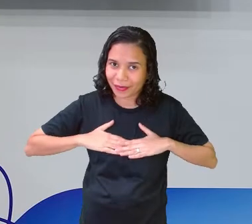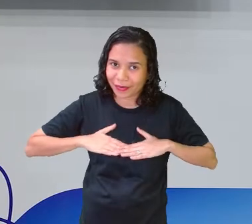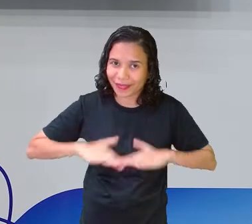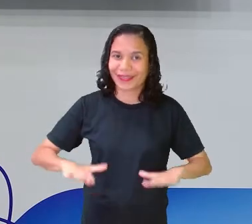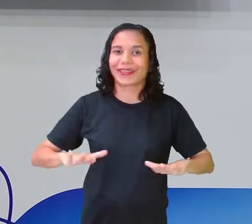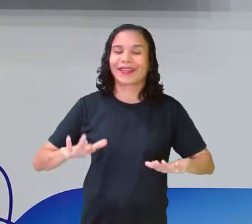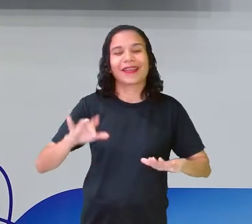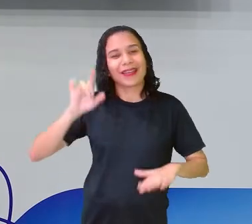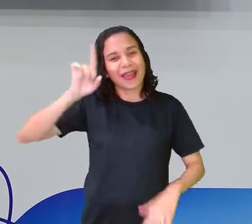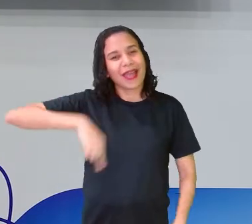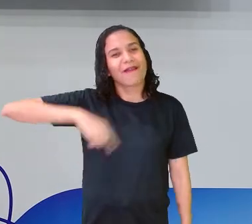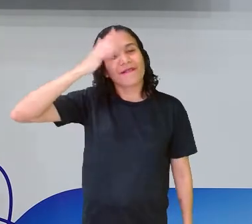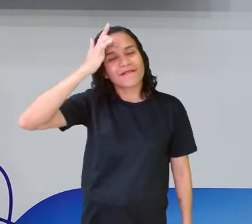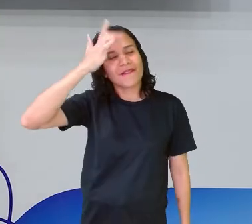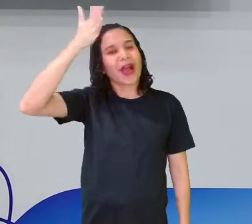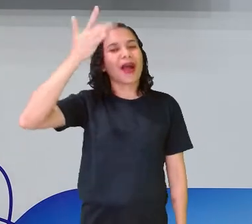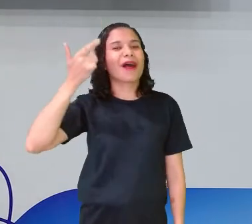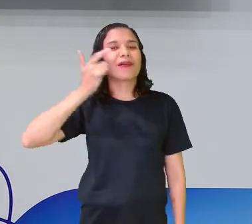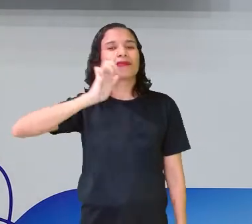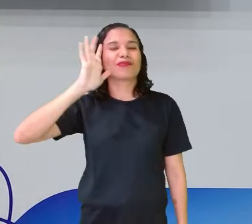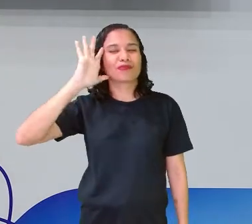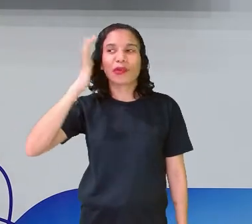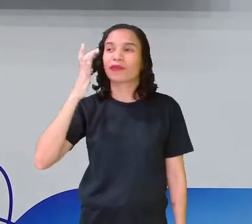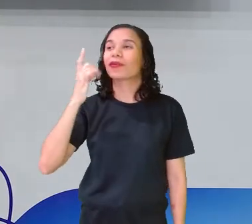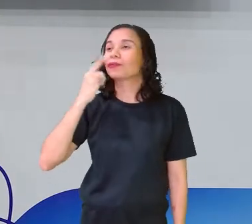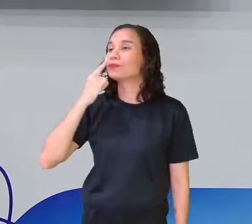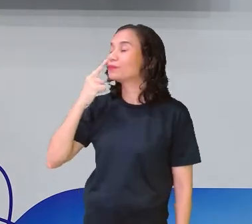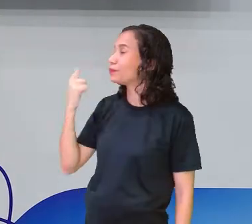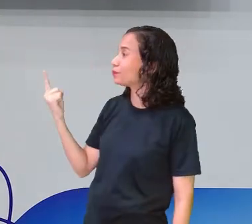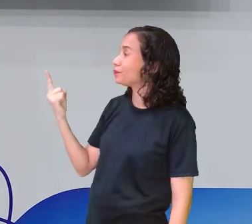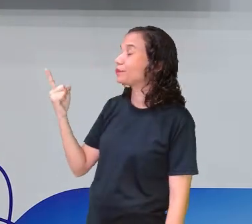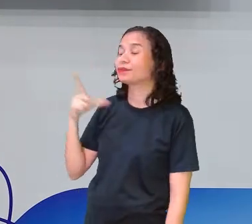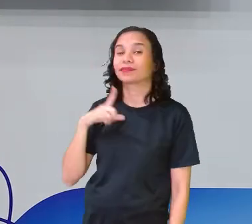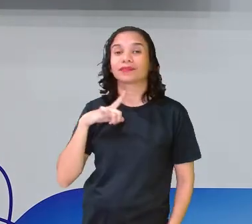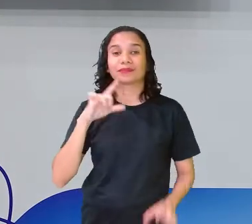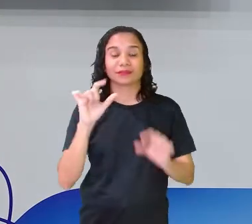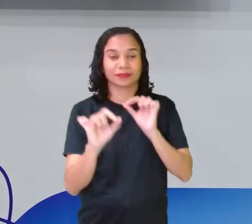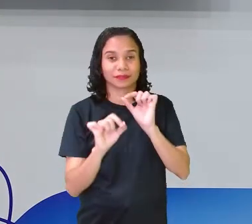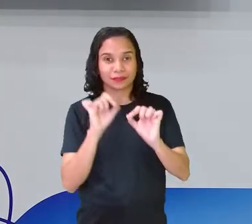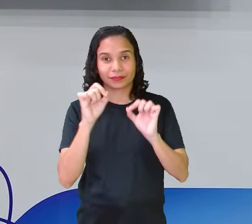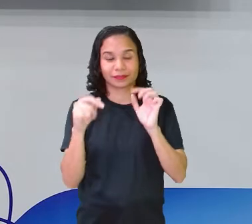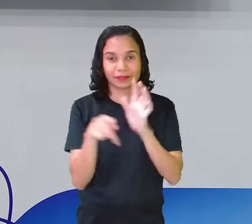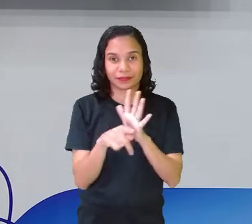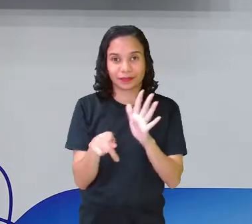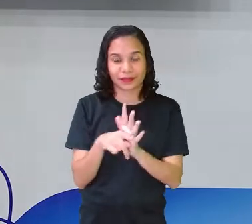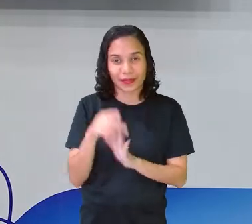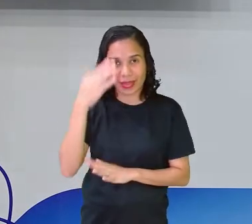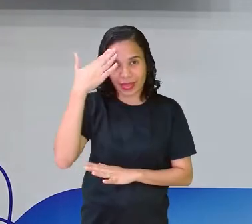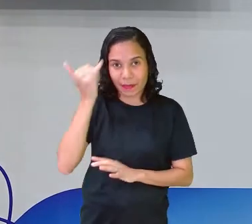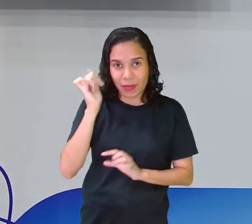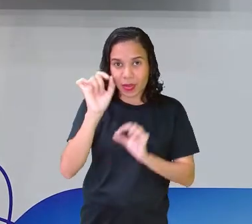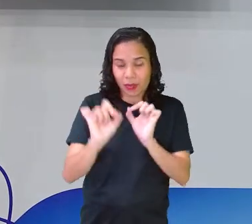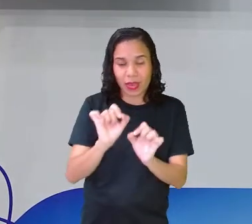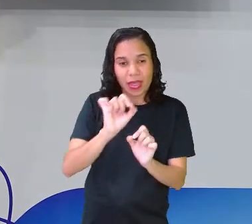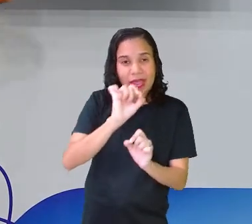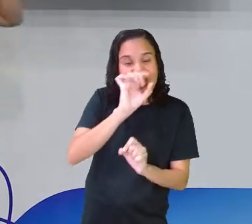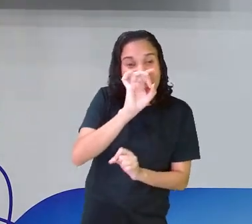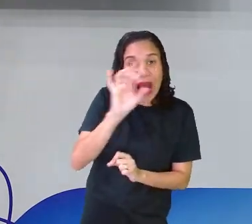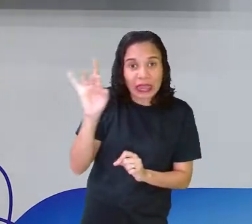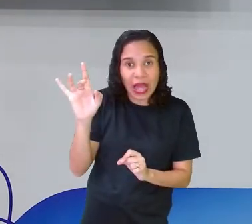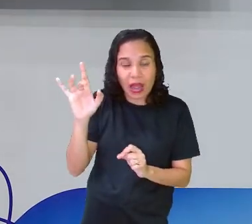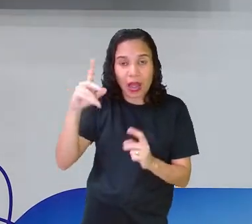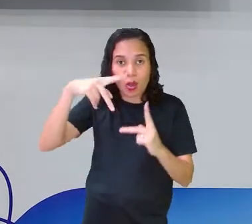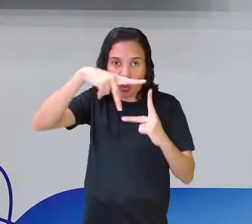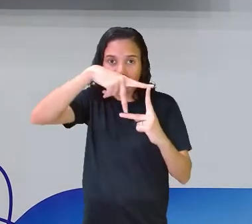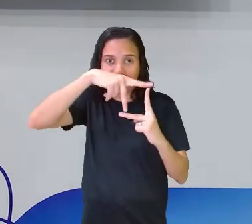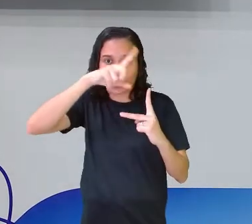não, que isso é muito fácil de resolver. Aqui, ó, eu já estou sabendo que cada quadrado